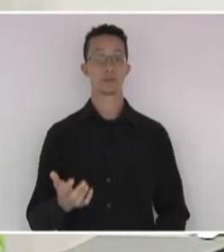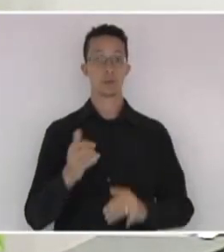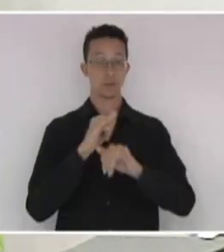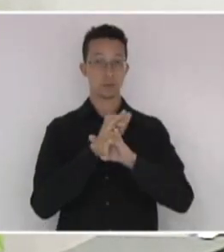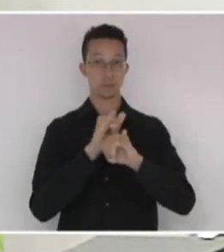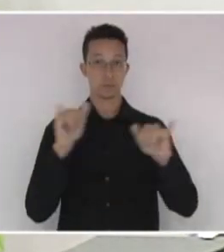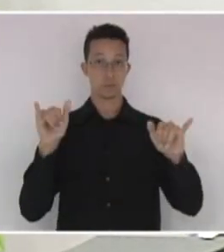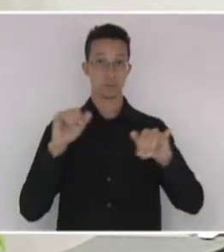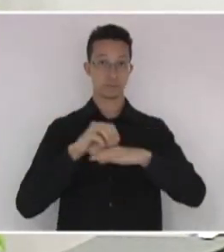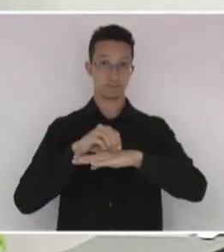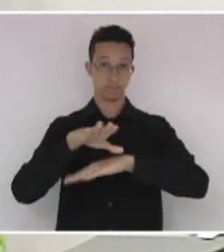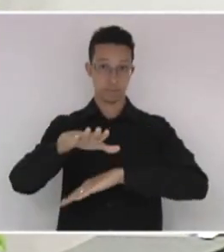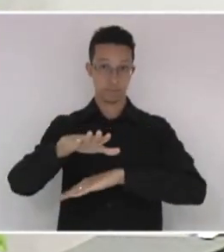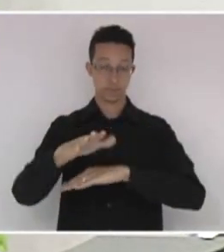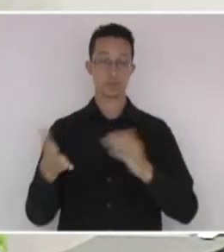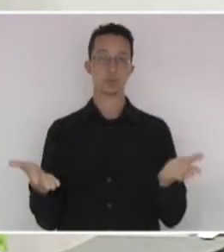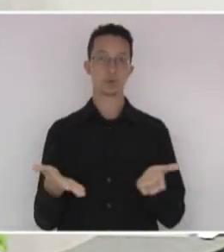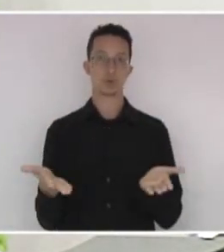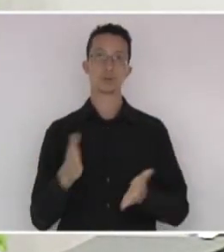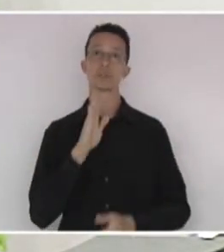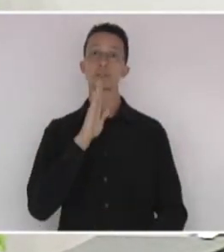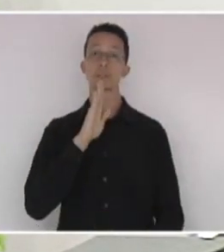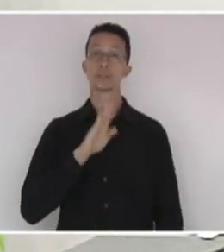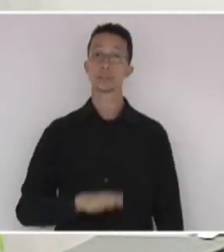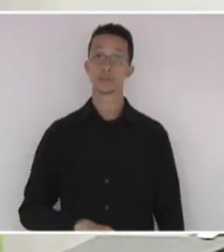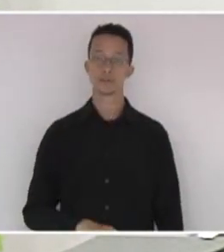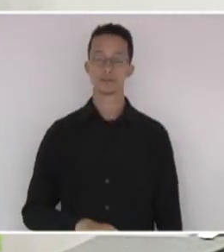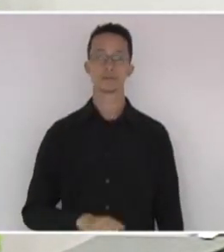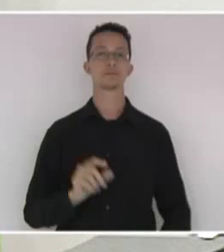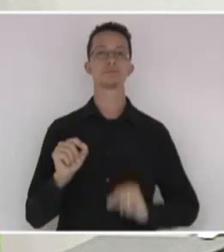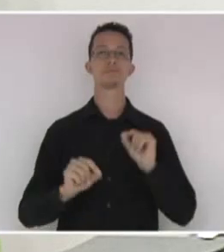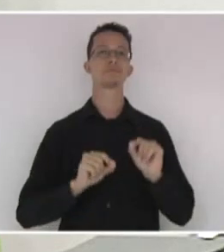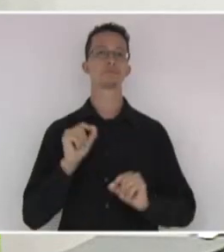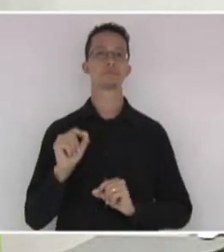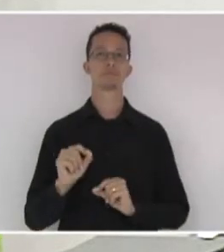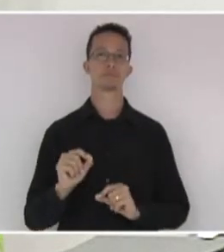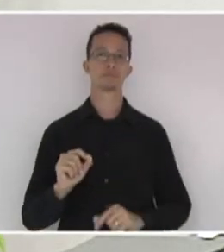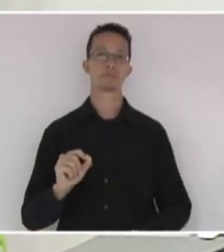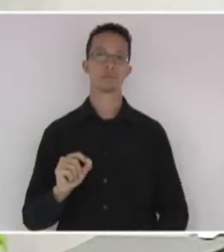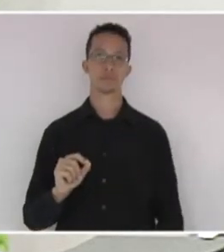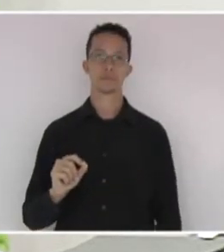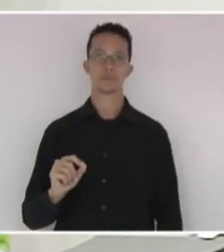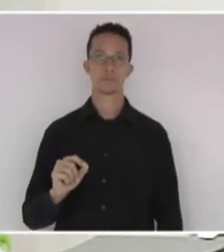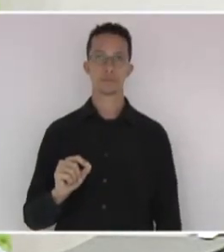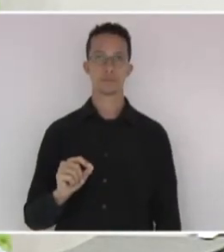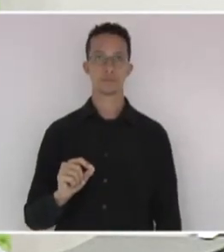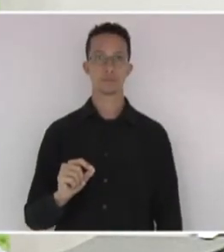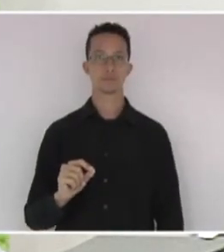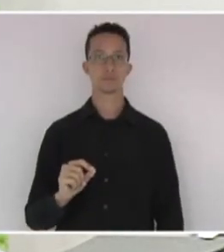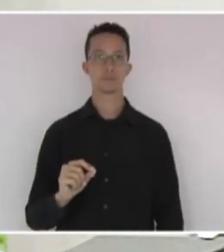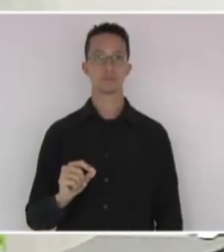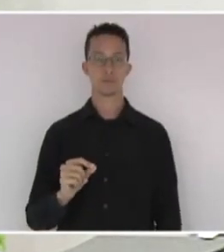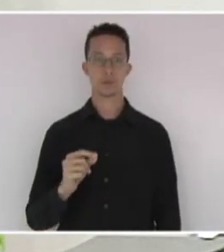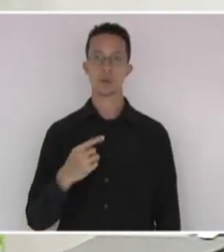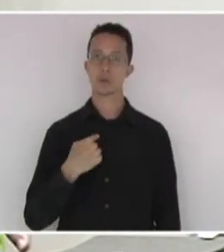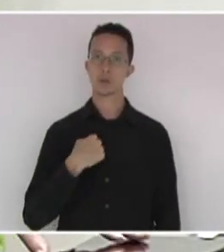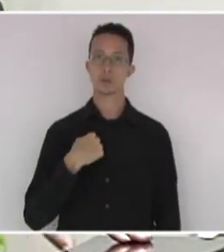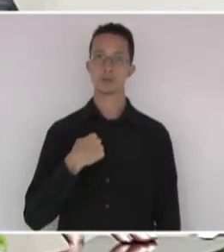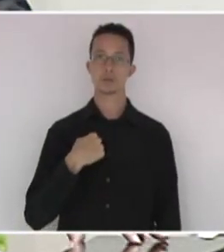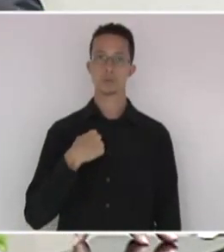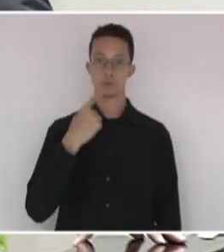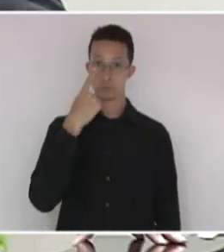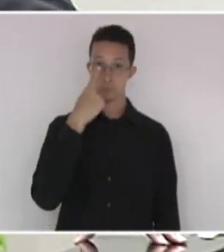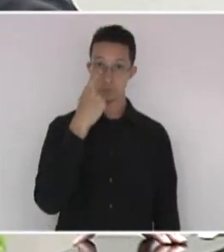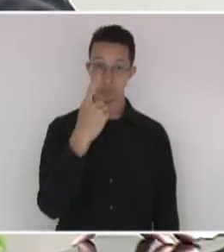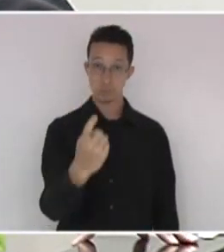especial nesta tarde, no início dessa tarde, de algo que me chamou muito a atenção quando,